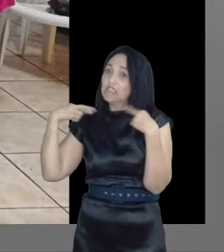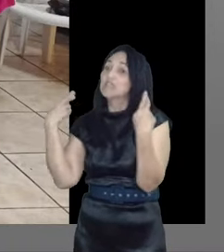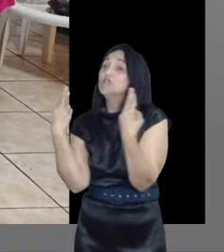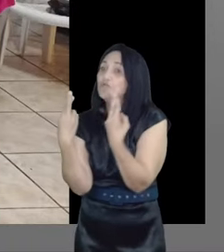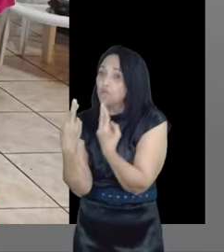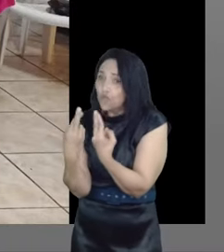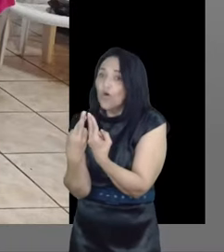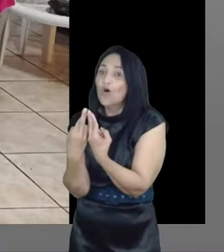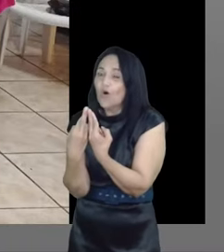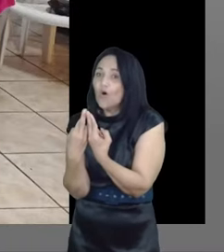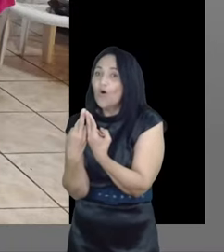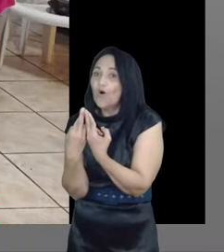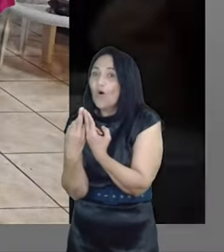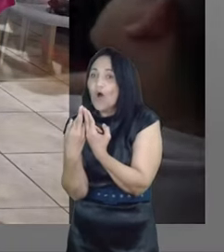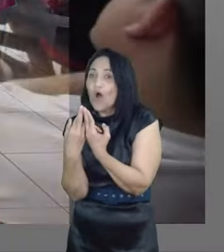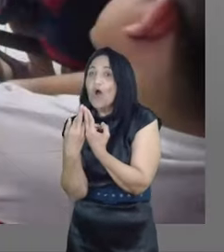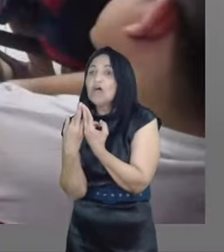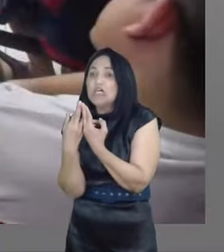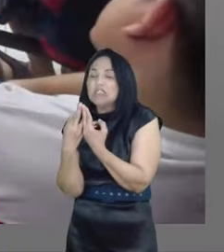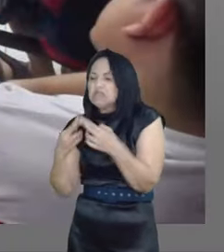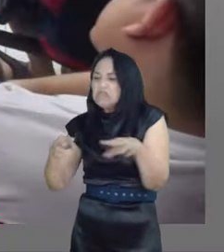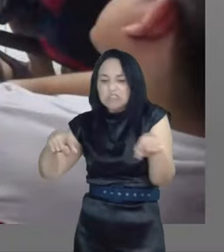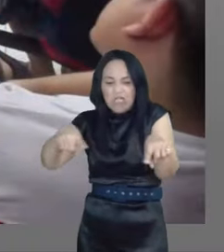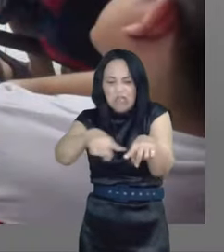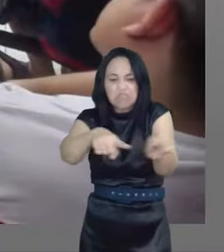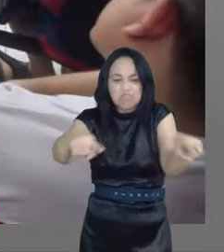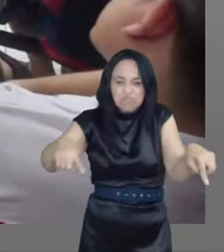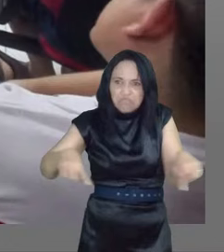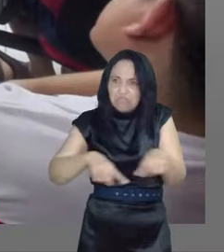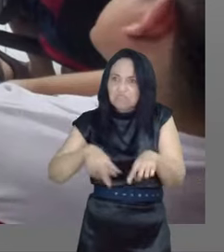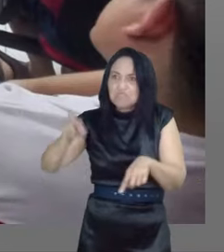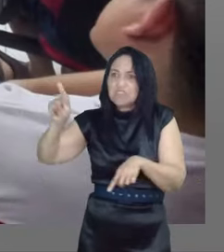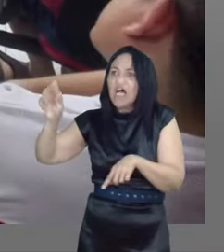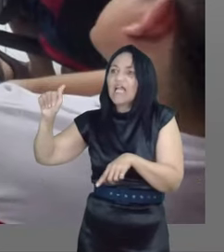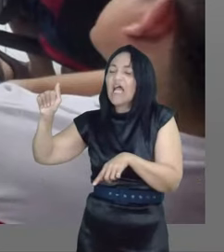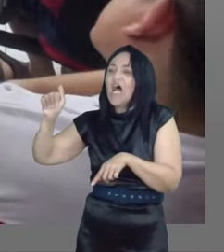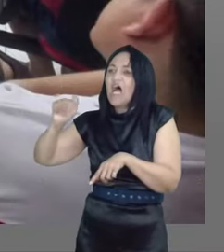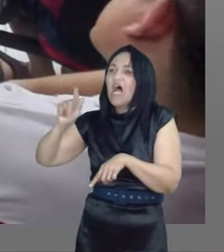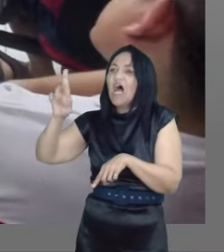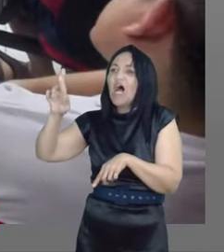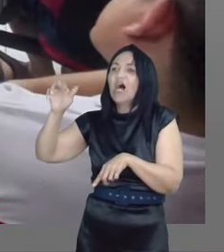assim, você vê que é uma garagem, você vê que é na casa de alguém,